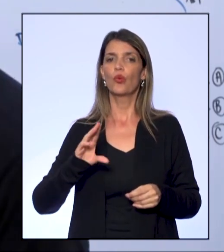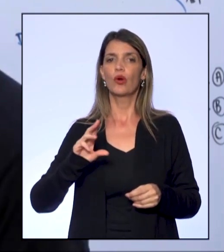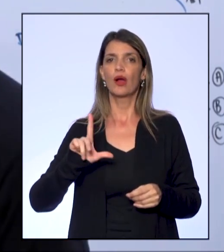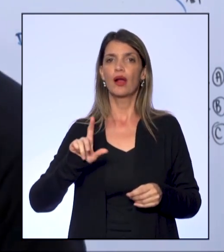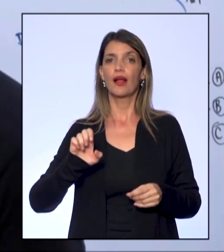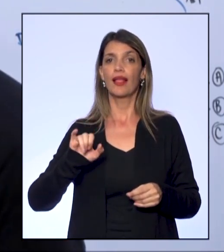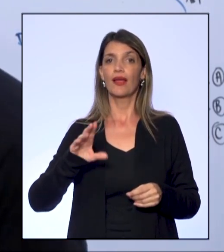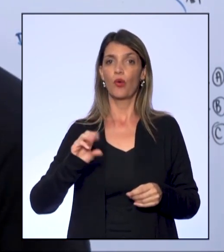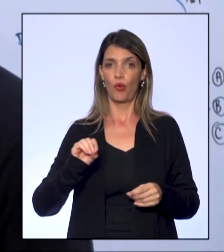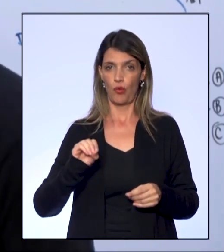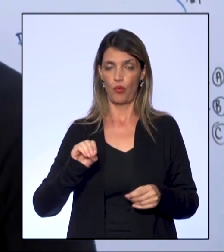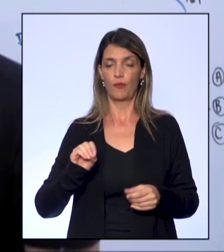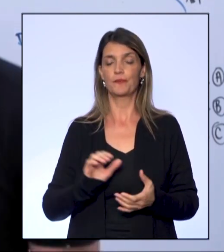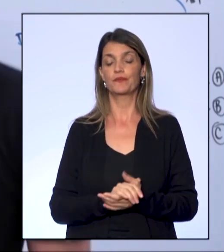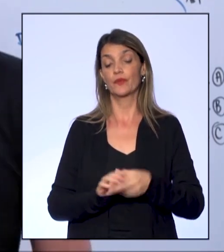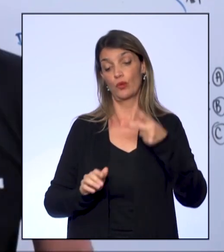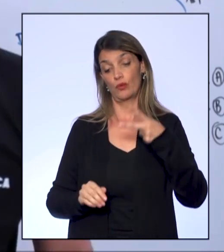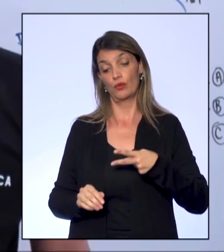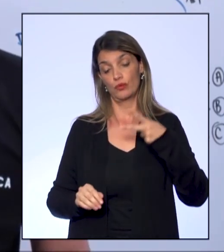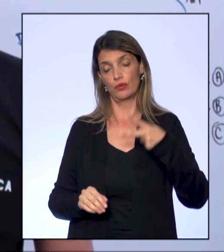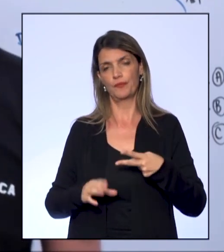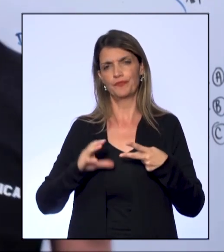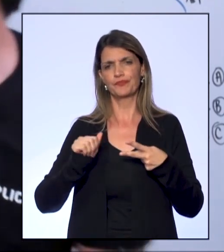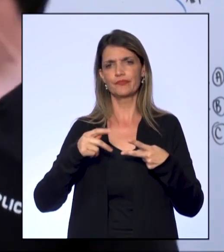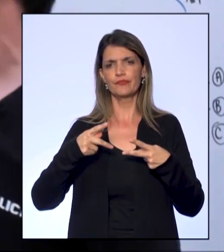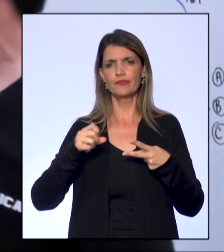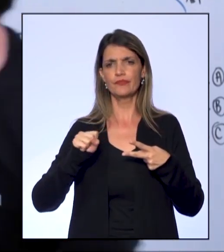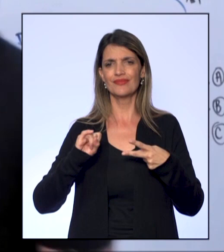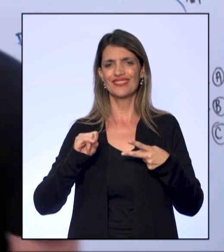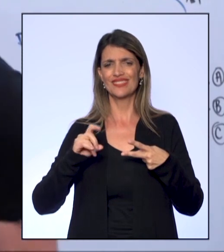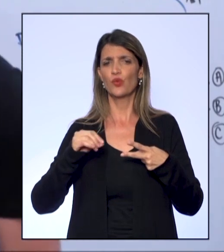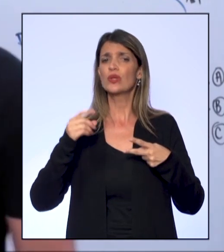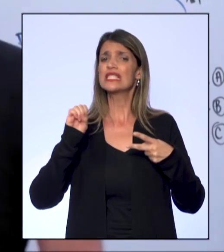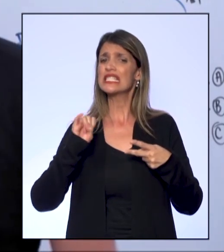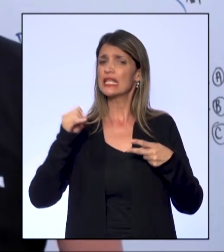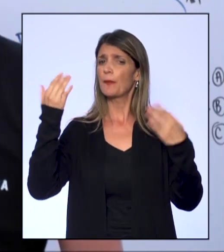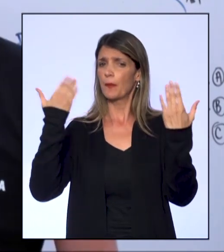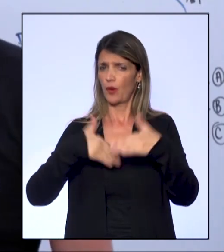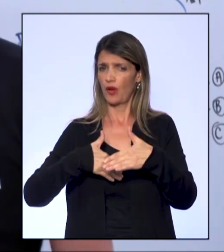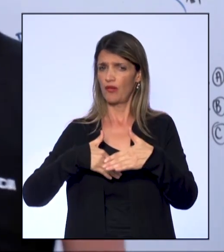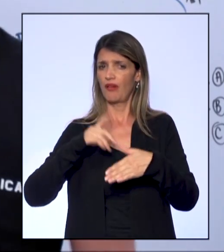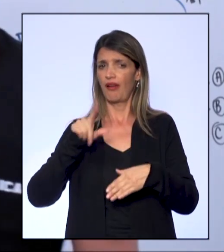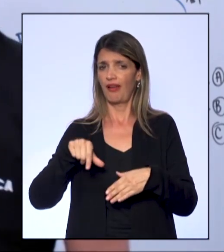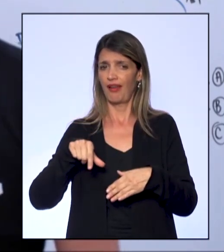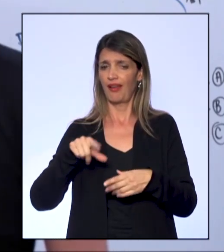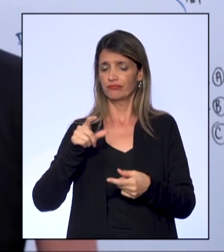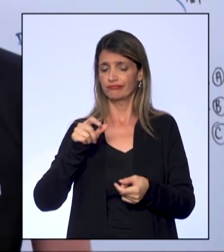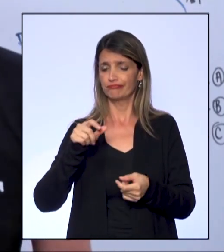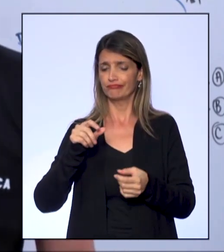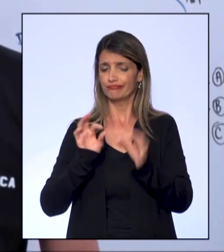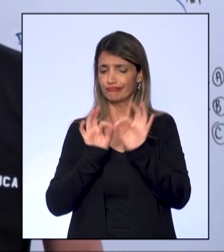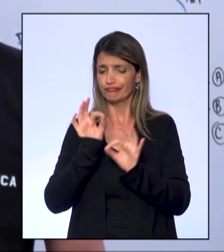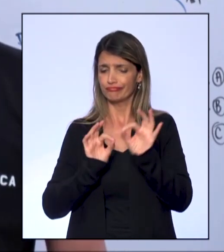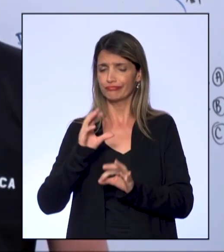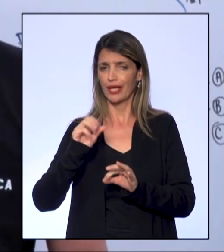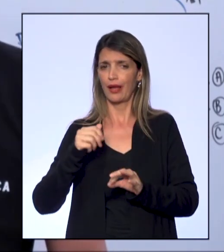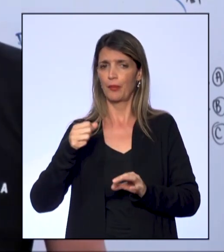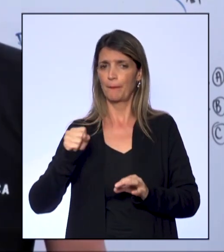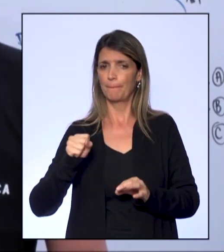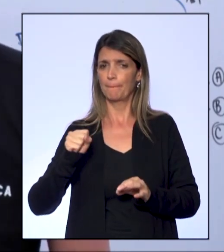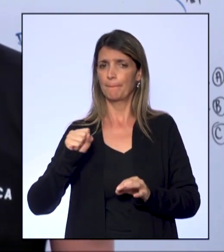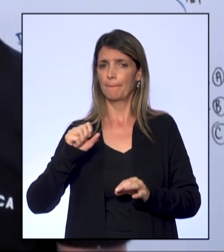Lembrando que ácido nucleico é DNA ou RNA. O capsídio, se cair em prova, galera, ele é formado por capsômeros e ele é proteína.